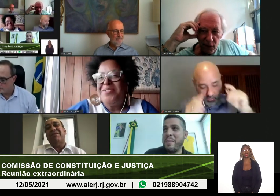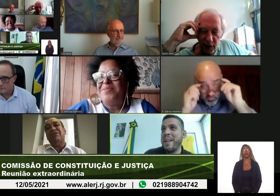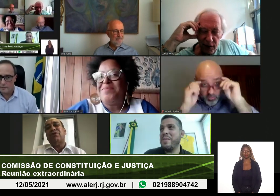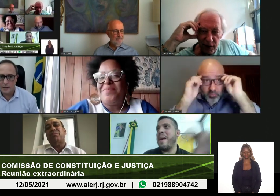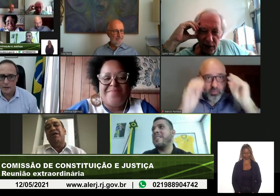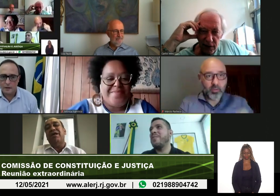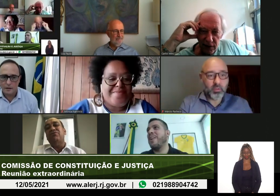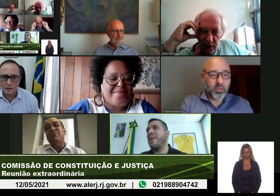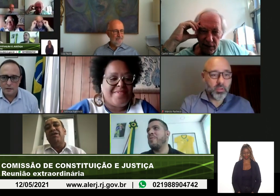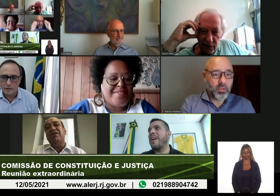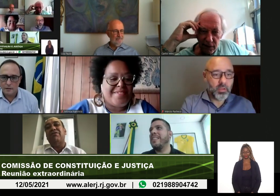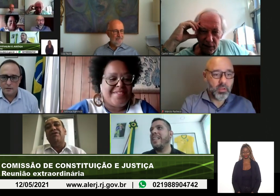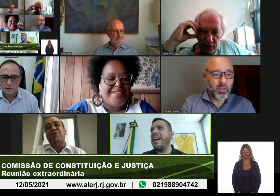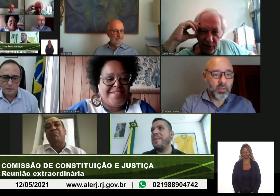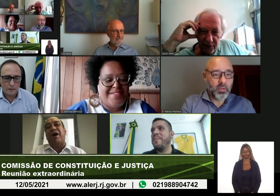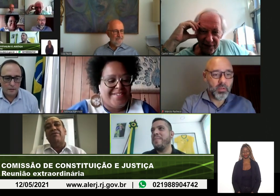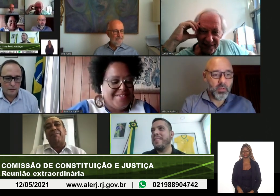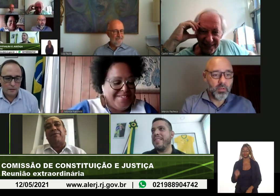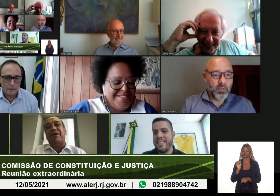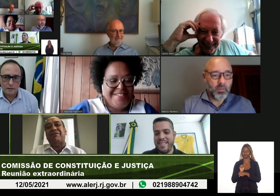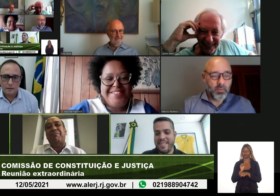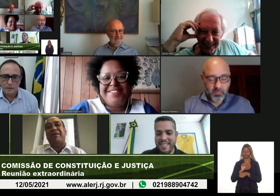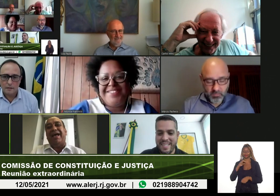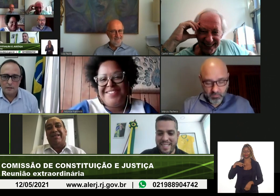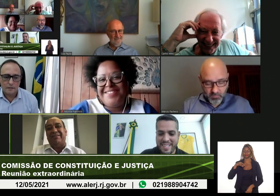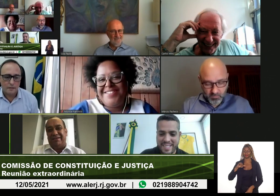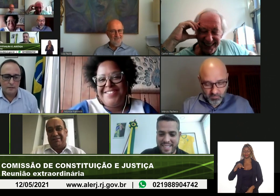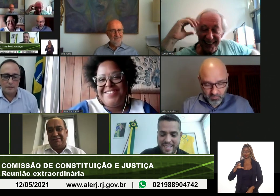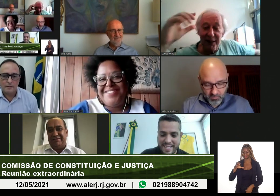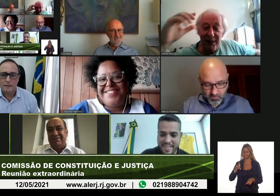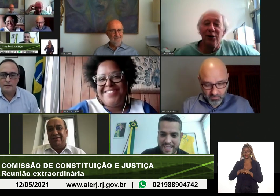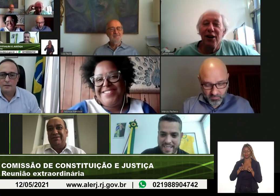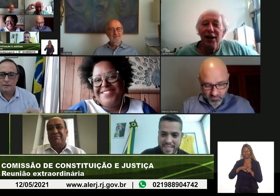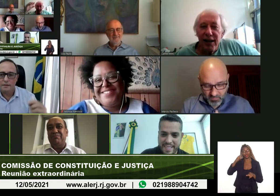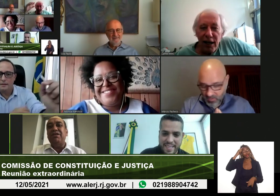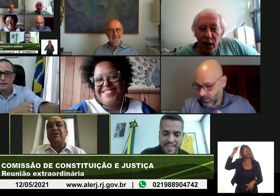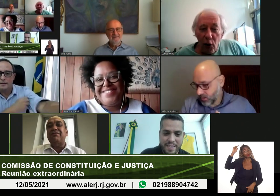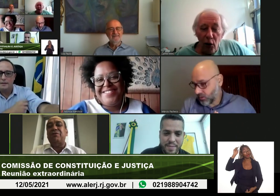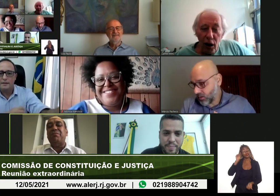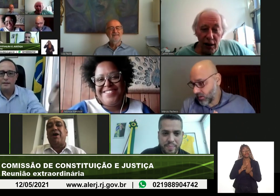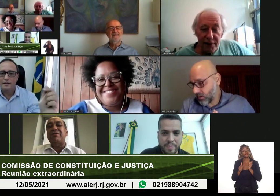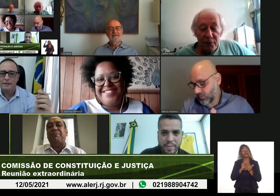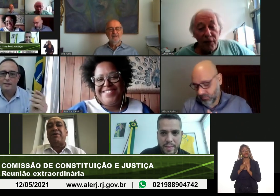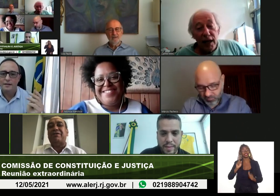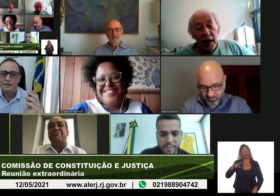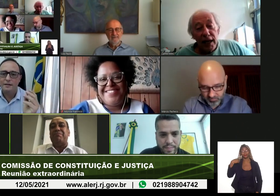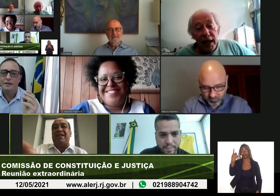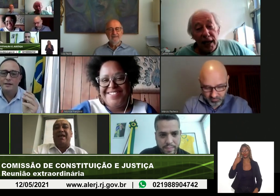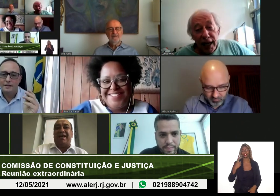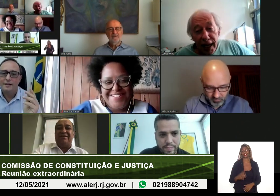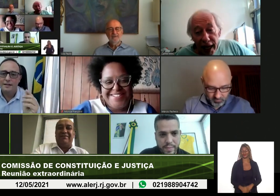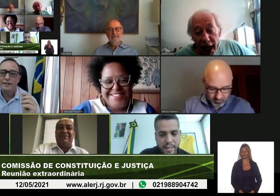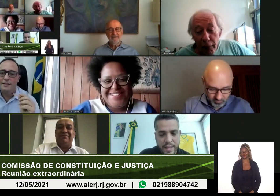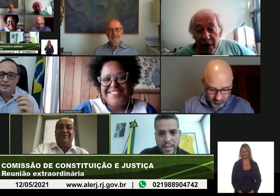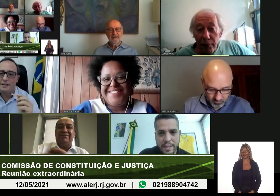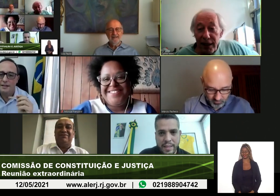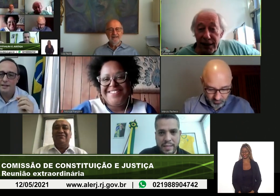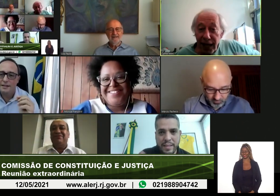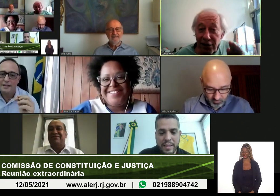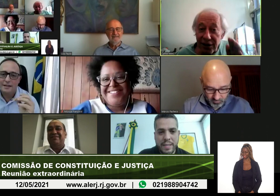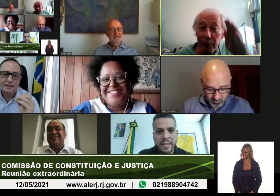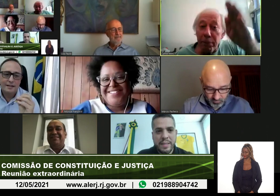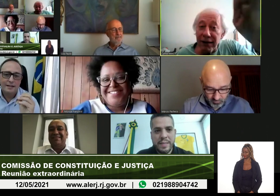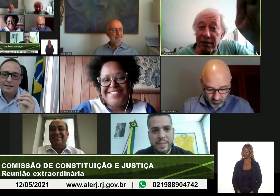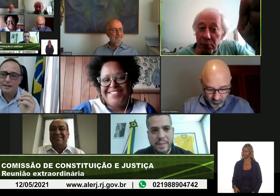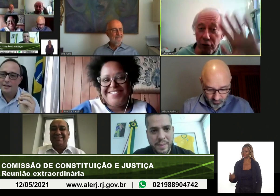Mas eu estou esperando o Mink e o Luiz Paulo na próxima pelada. Mink e Luiz Paulo na próxima pelada. A minha